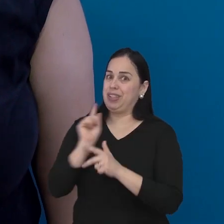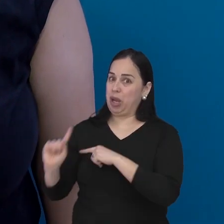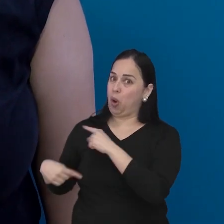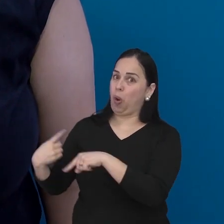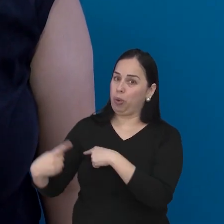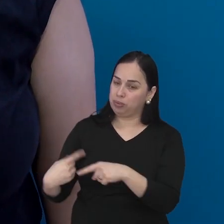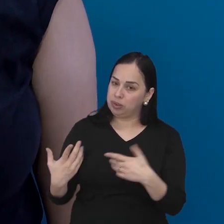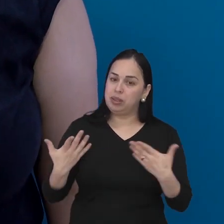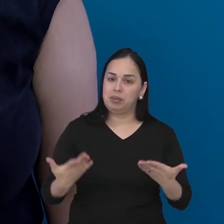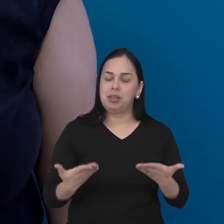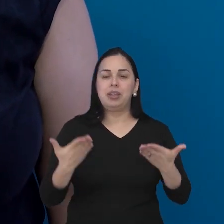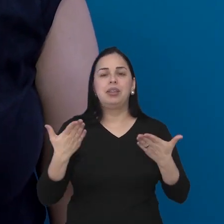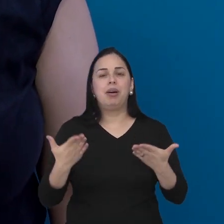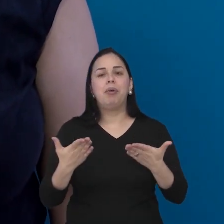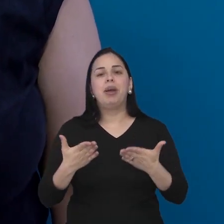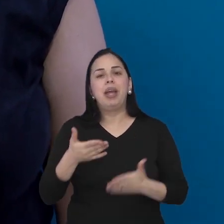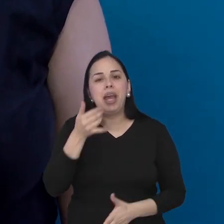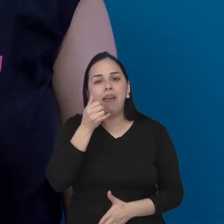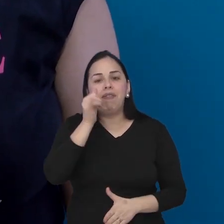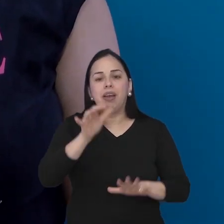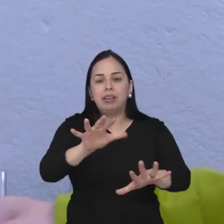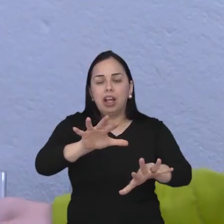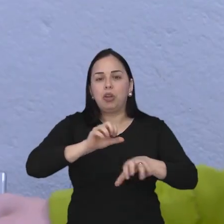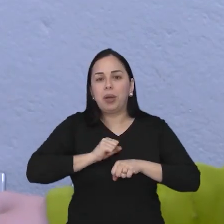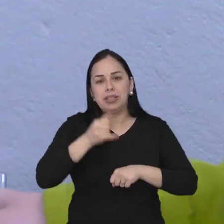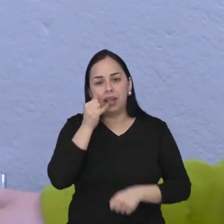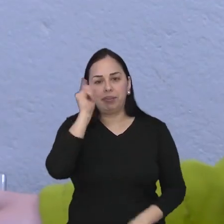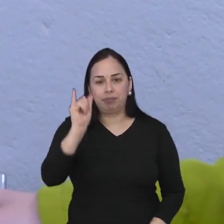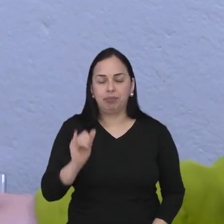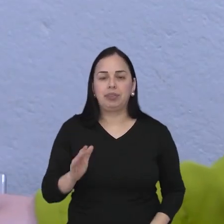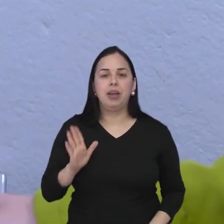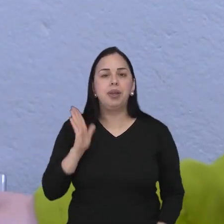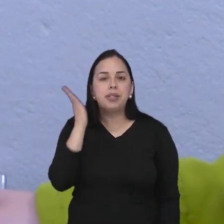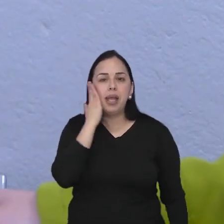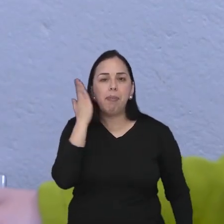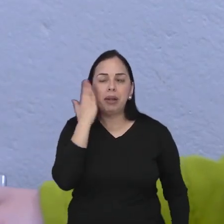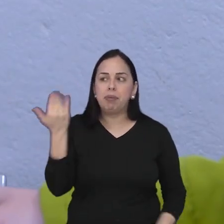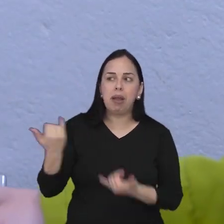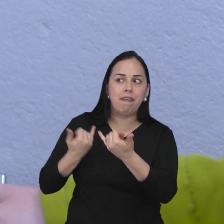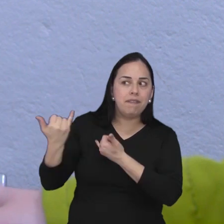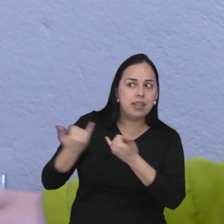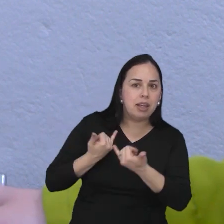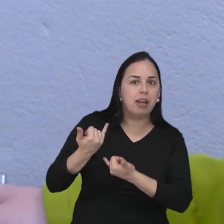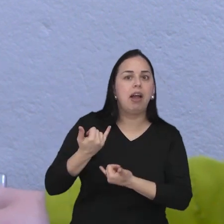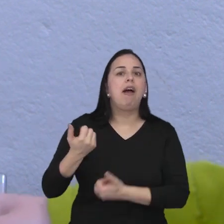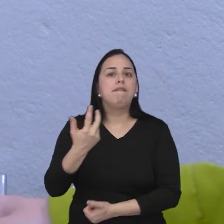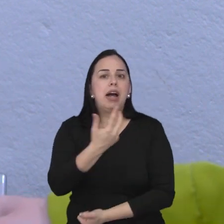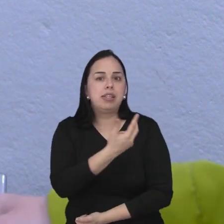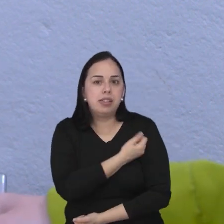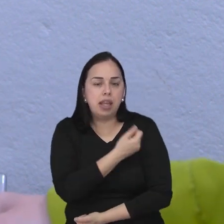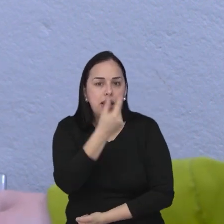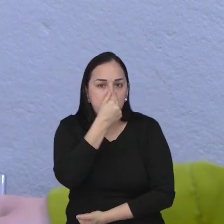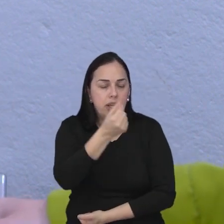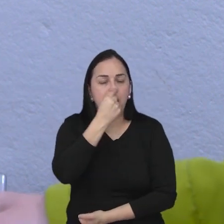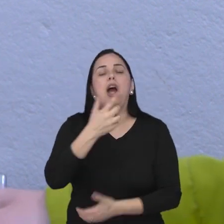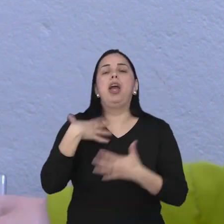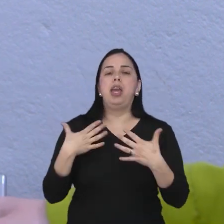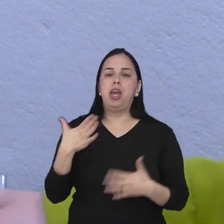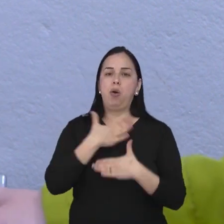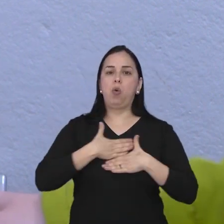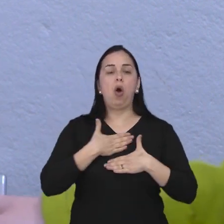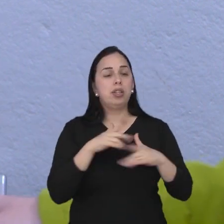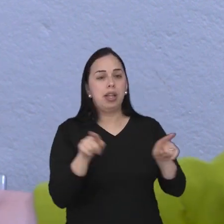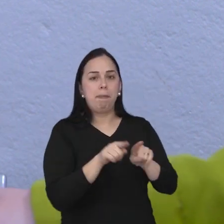atrasadas. Assim, ela afasta o risco da doença. Sempre que eu fico sabendo que tem a vacina da influenza para tomar, eu gosto de estar